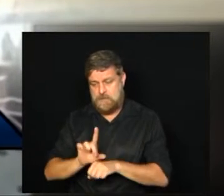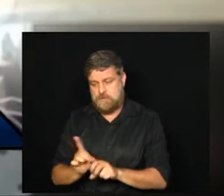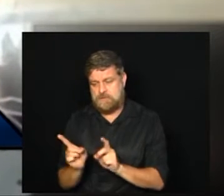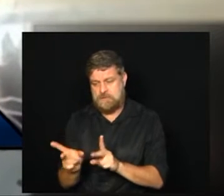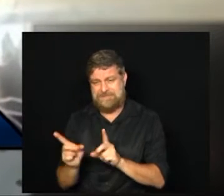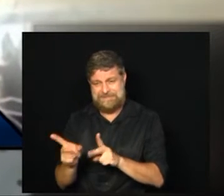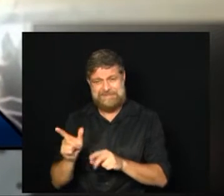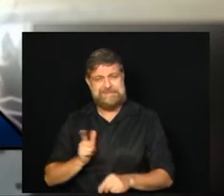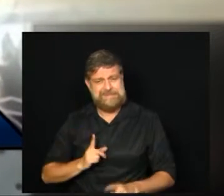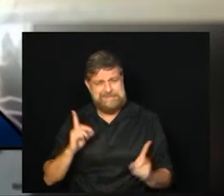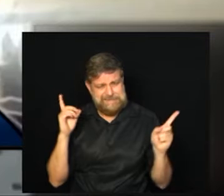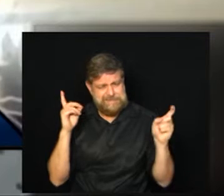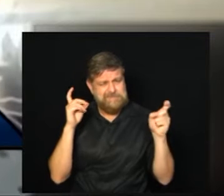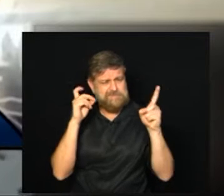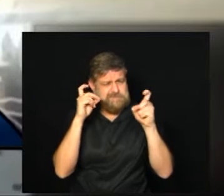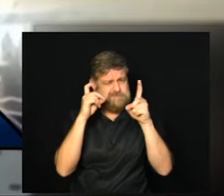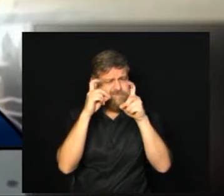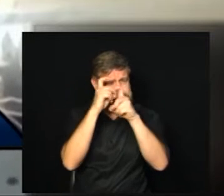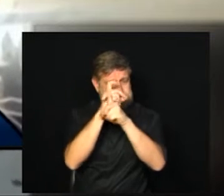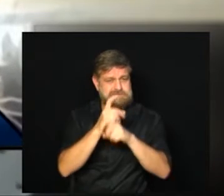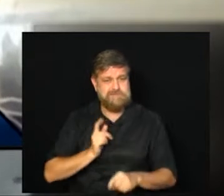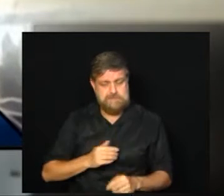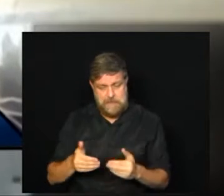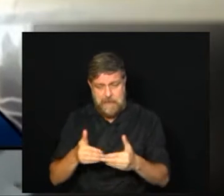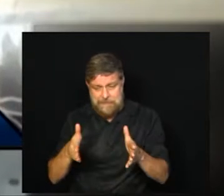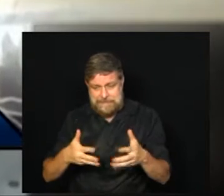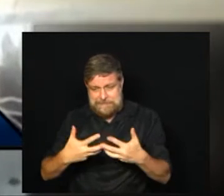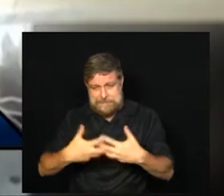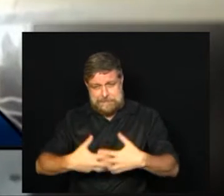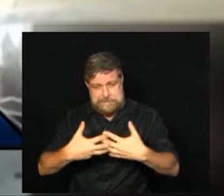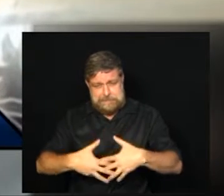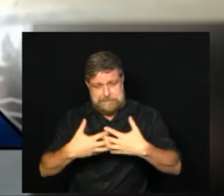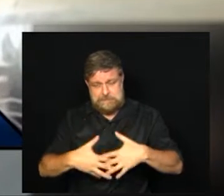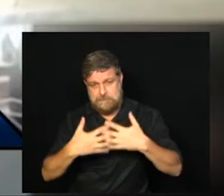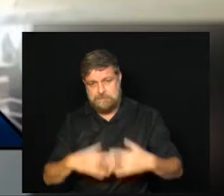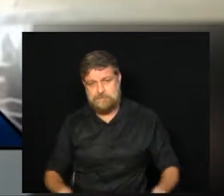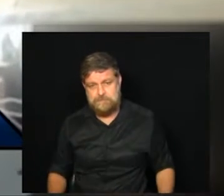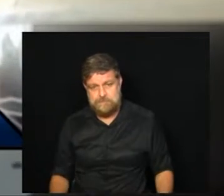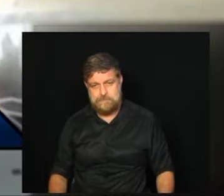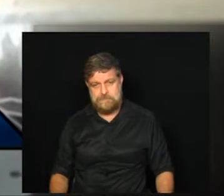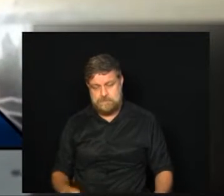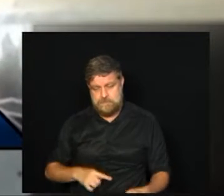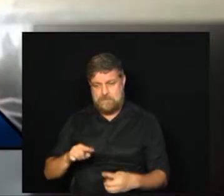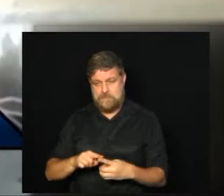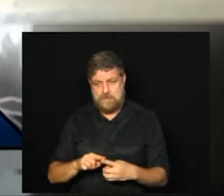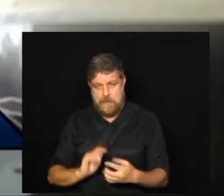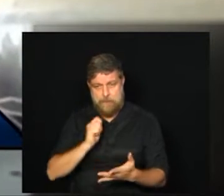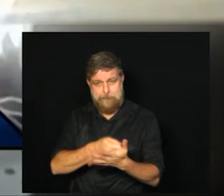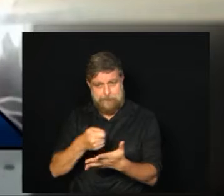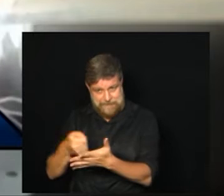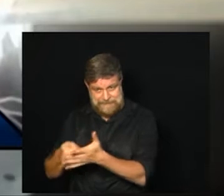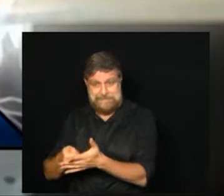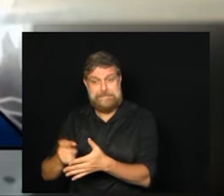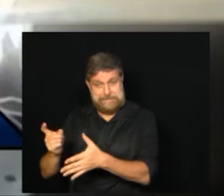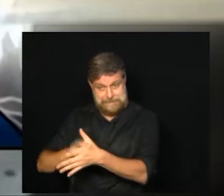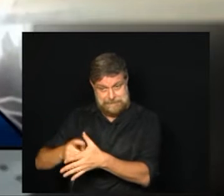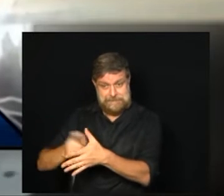passando por uma dificuldade enorme em se manter com as portas abertas para poder honrar os seus compromissos